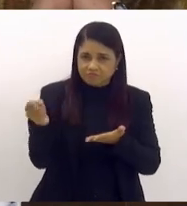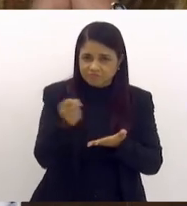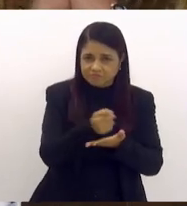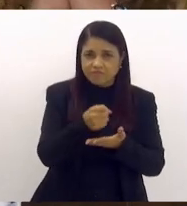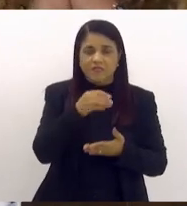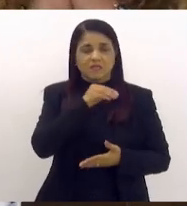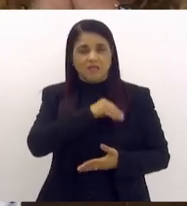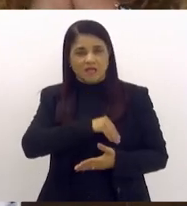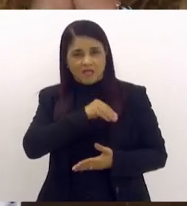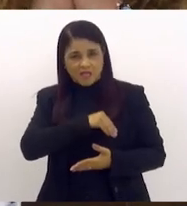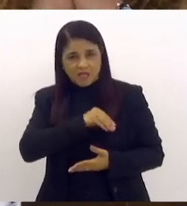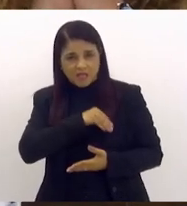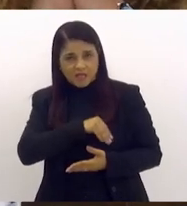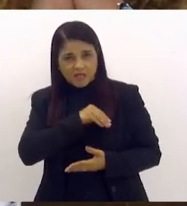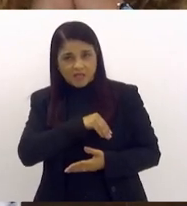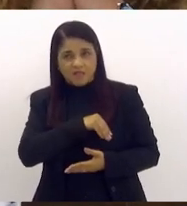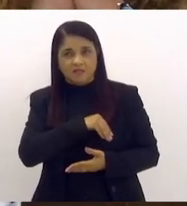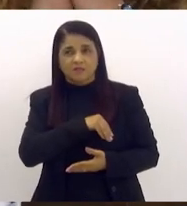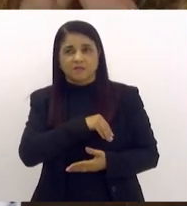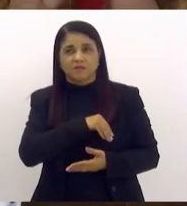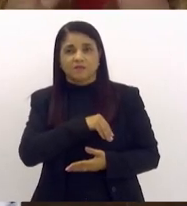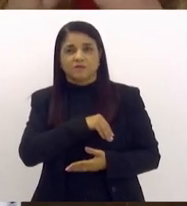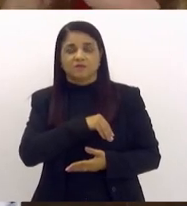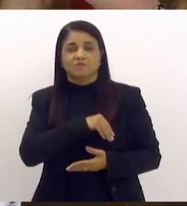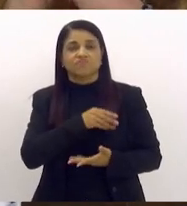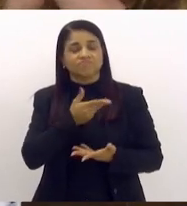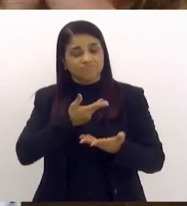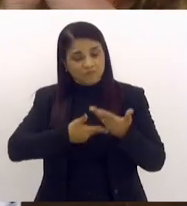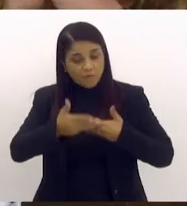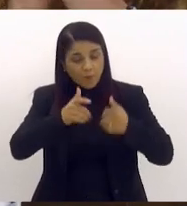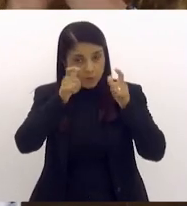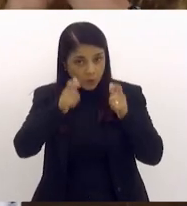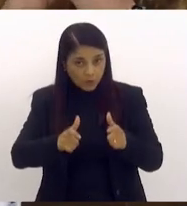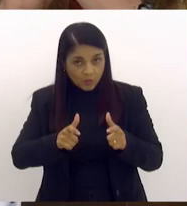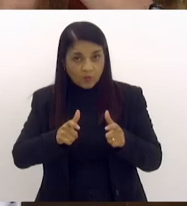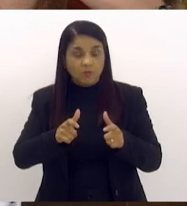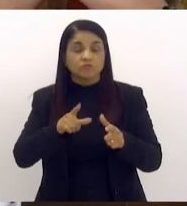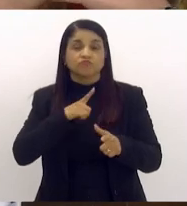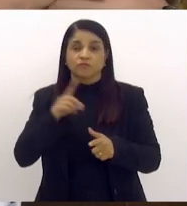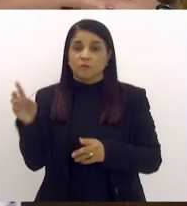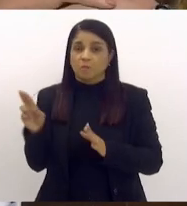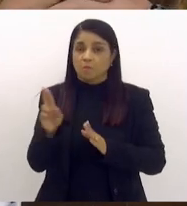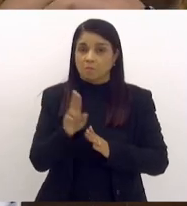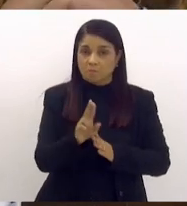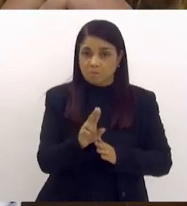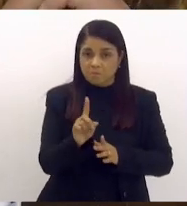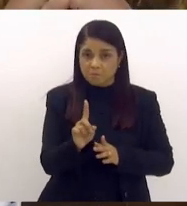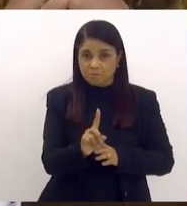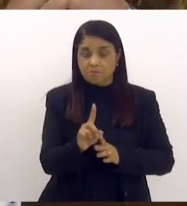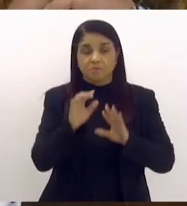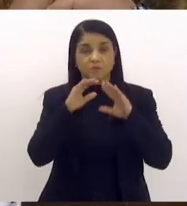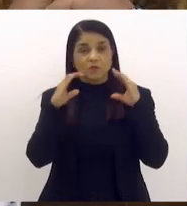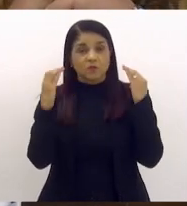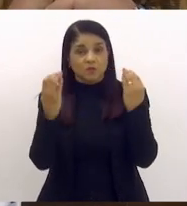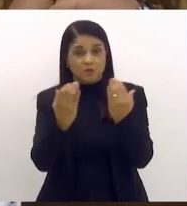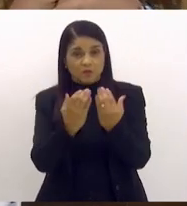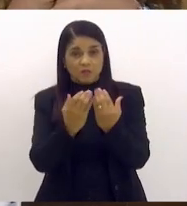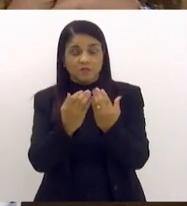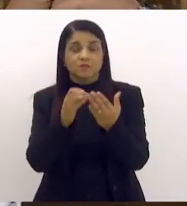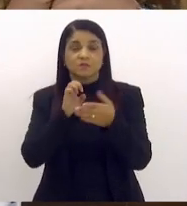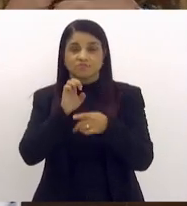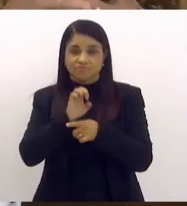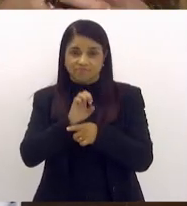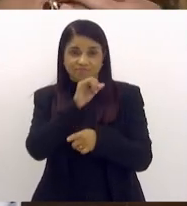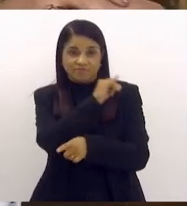renda e das nossas do nosso desenvolvimento local estiveram presentes nesse congresso e o Rio de